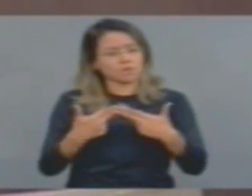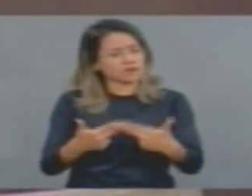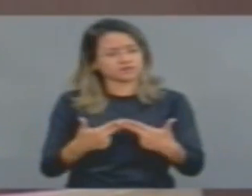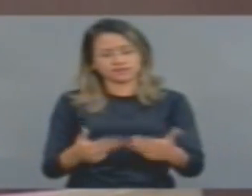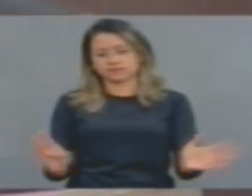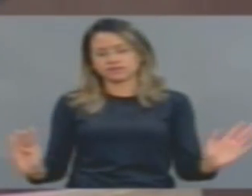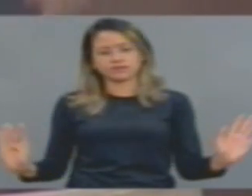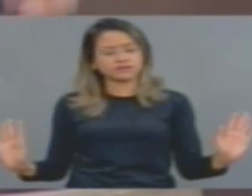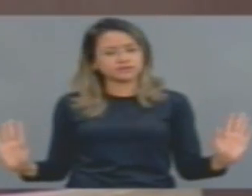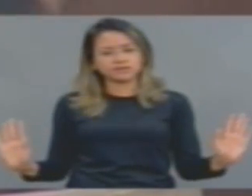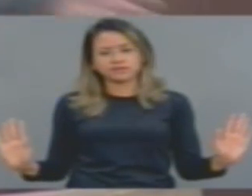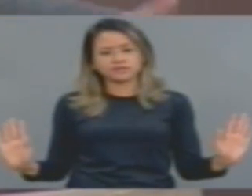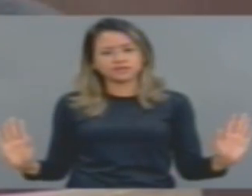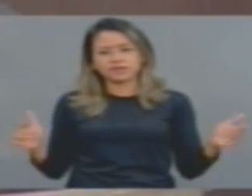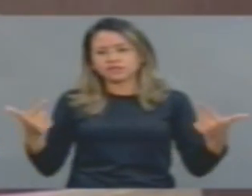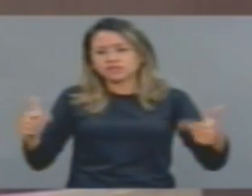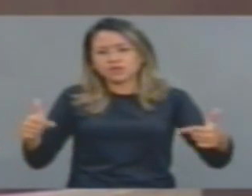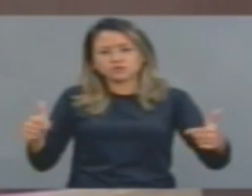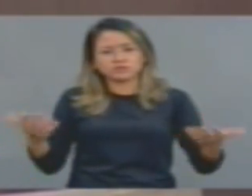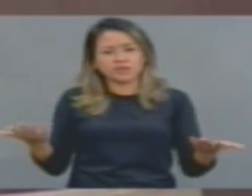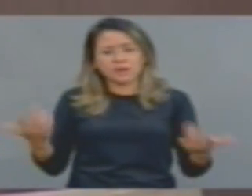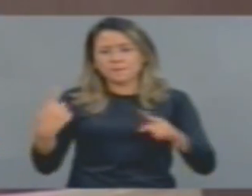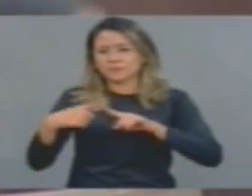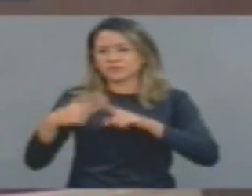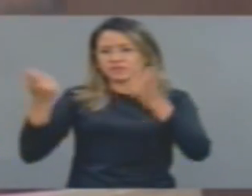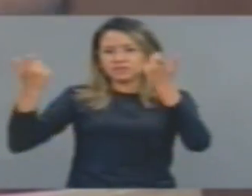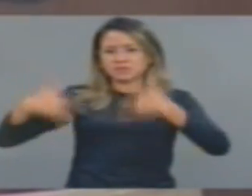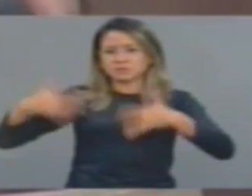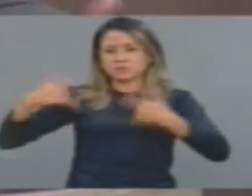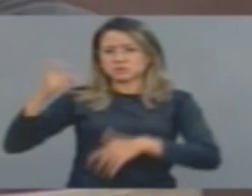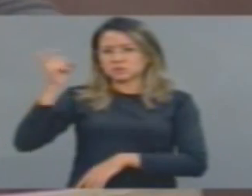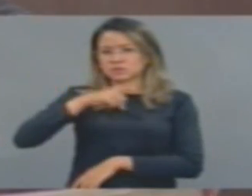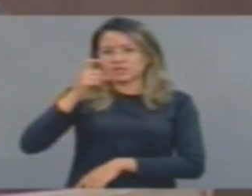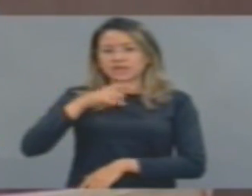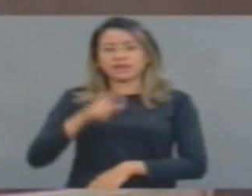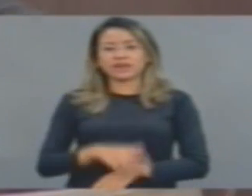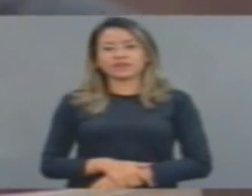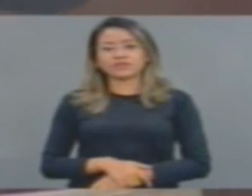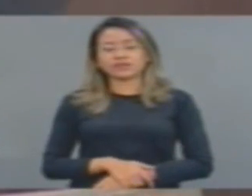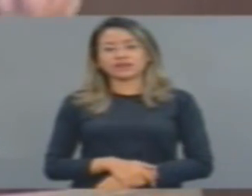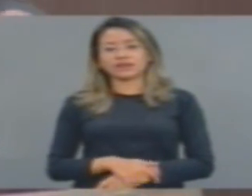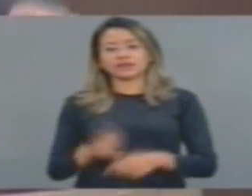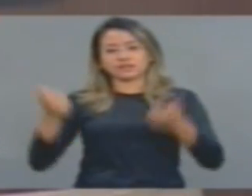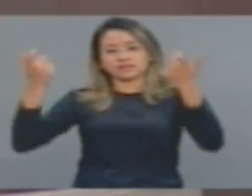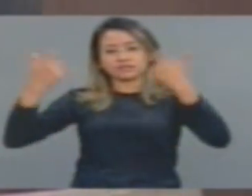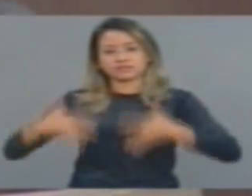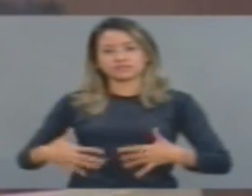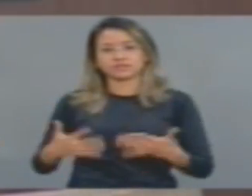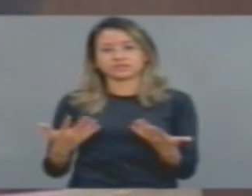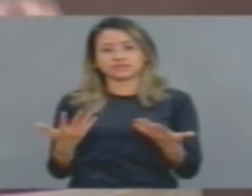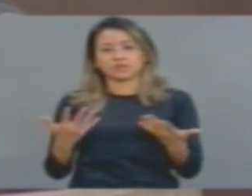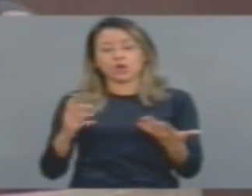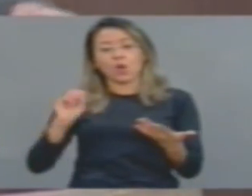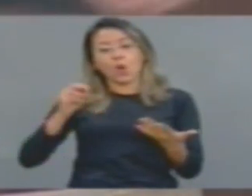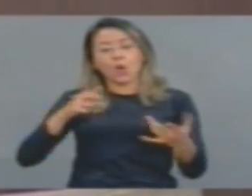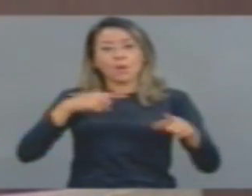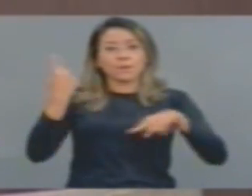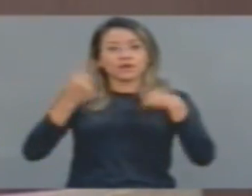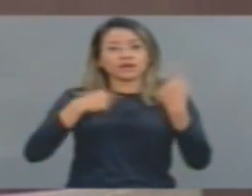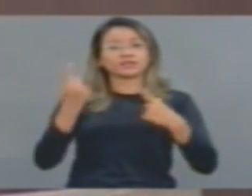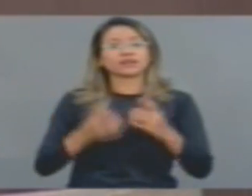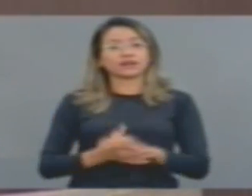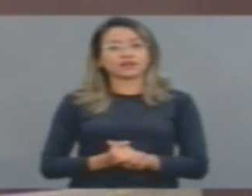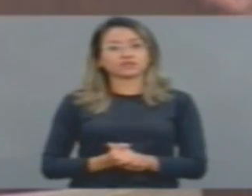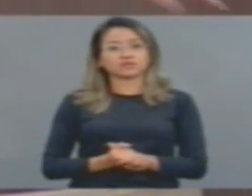paciência para esse tipo de narrativa. Ou se faz alguma coisa, ou mortes havidas, como